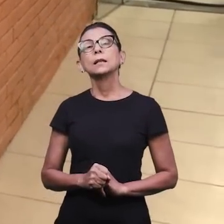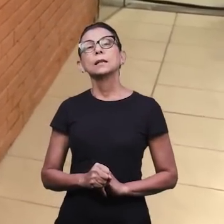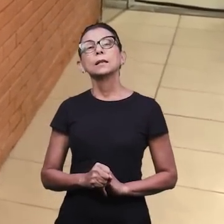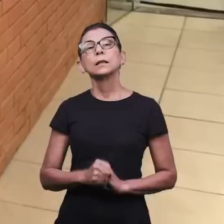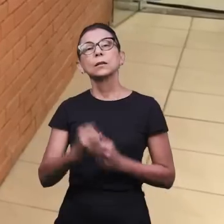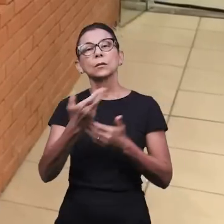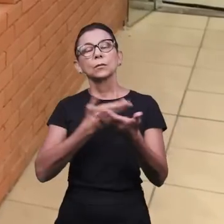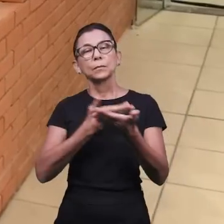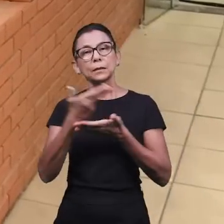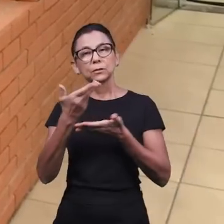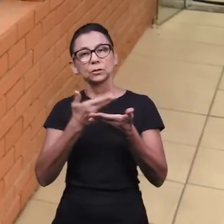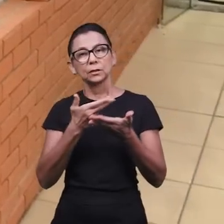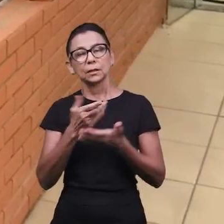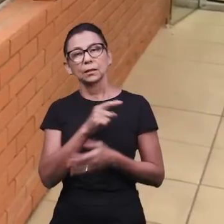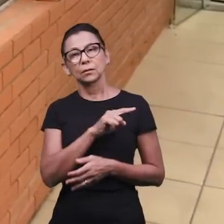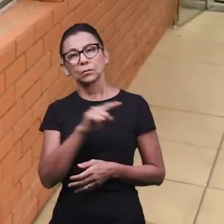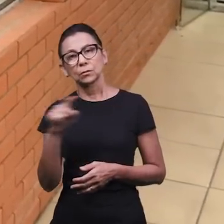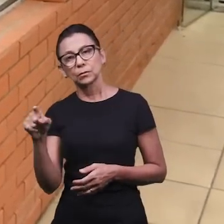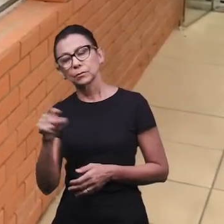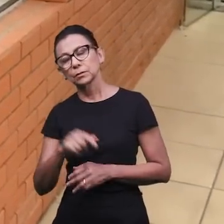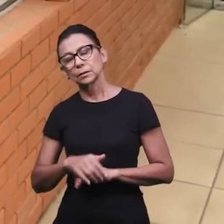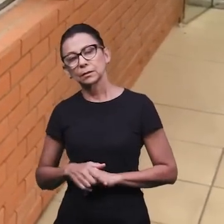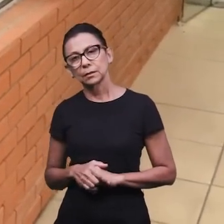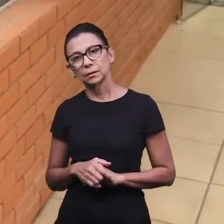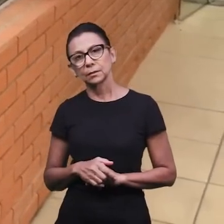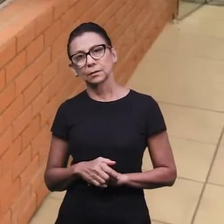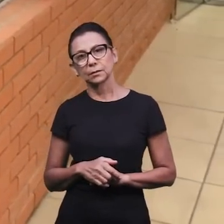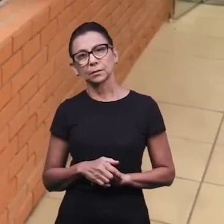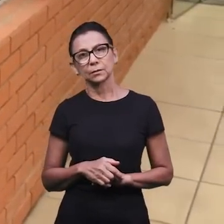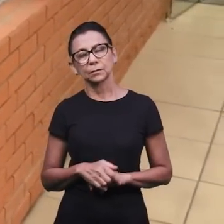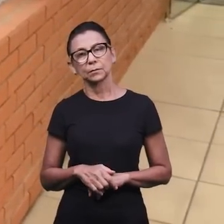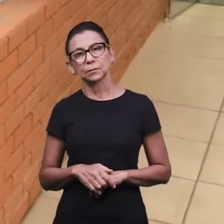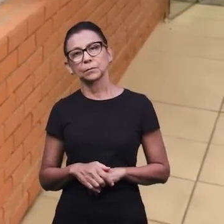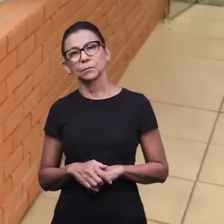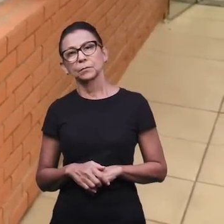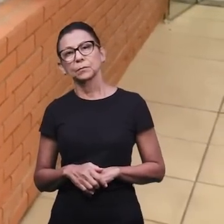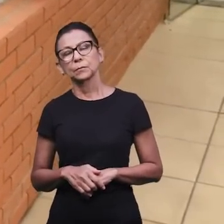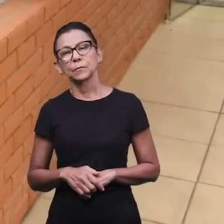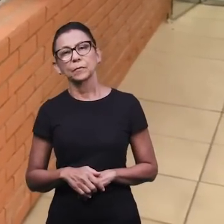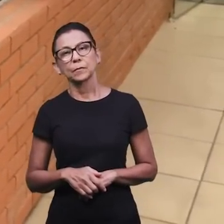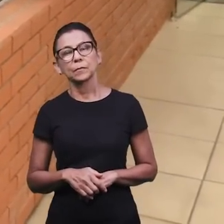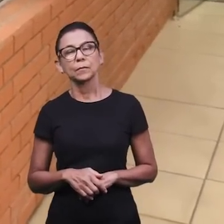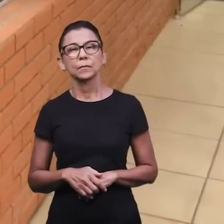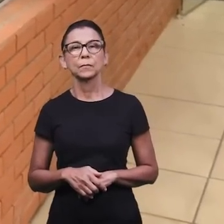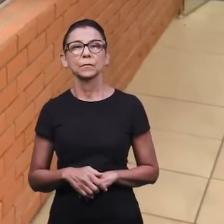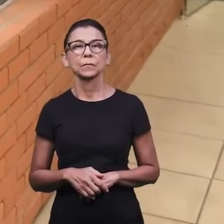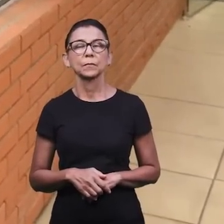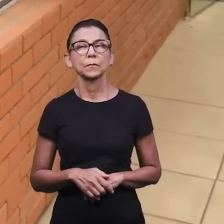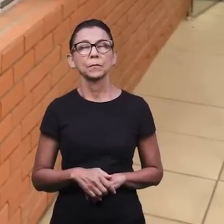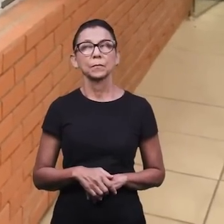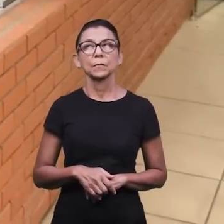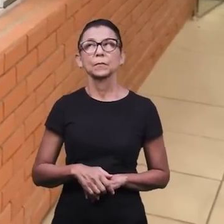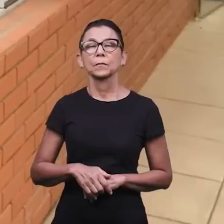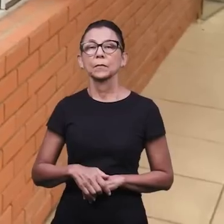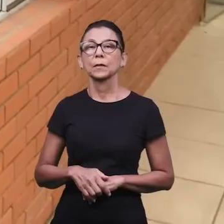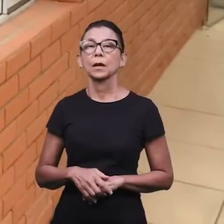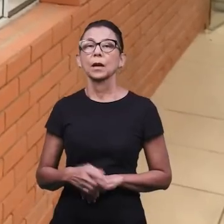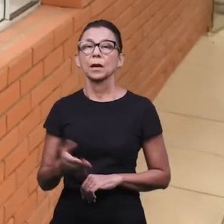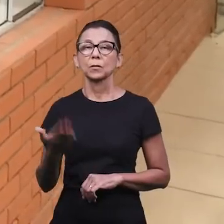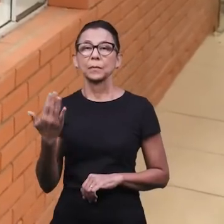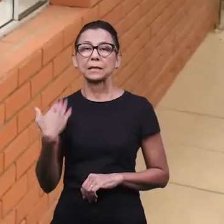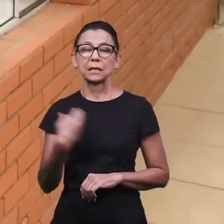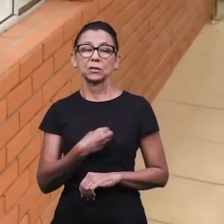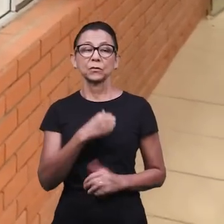Neto. Eu estive no fundo do poço. Deus me resgatou. Ele falou para mim: eu te tirei do lodo, meu